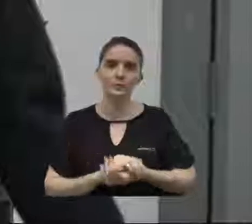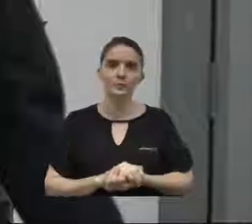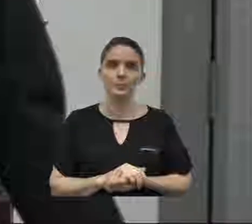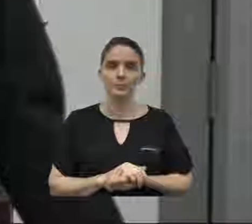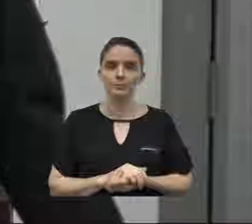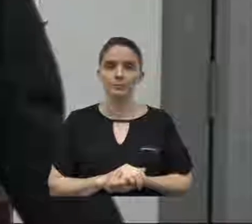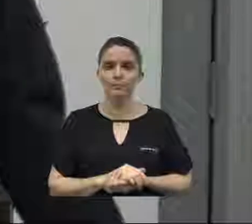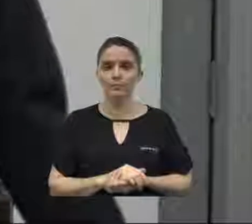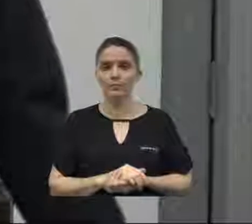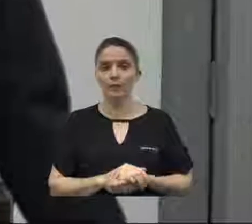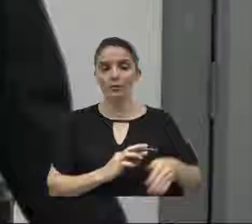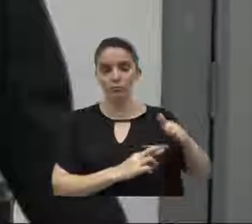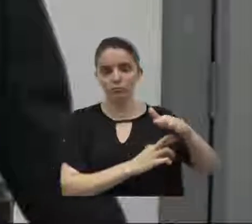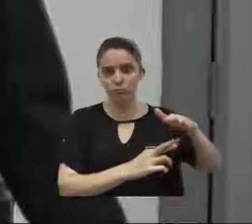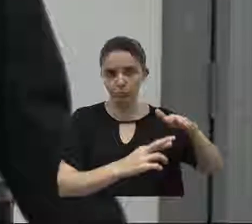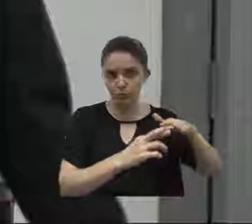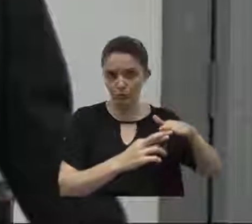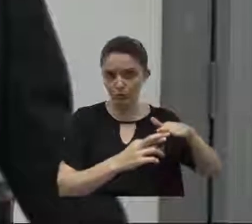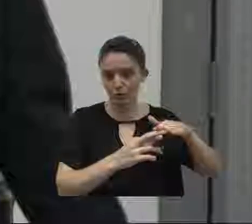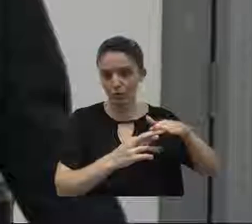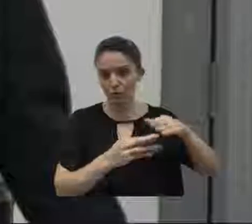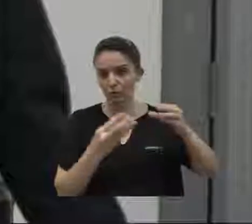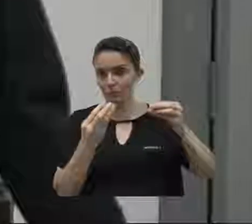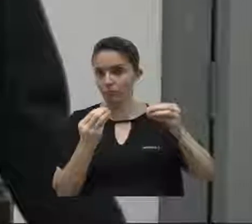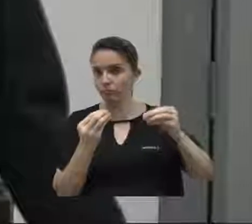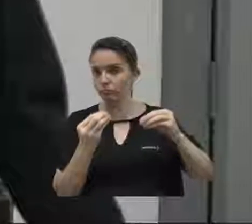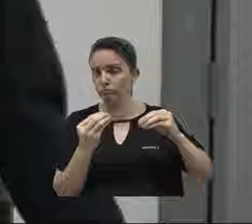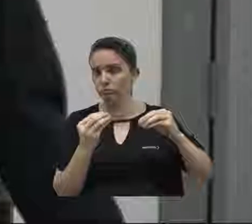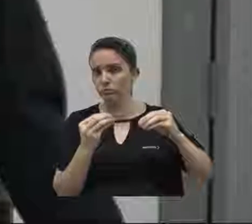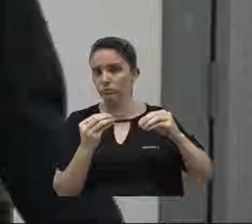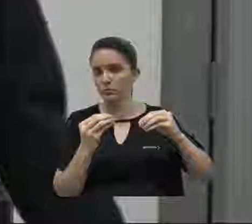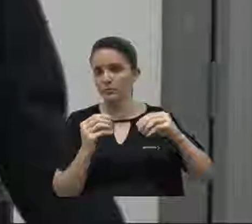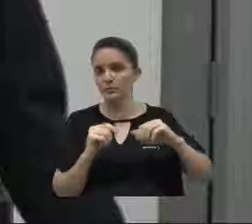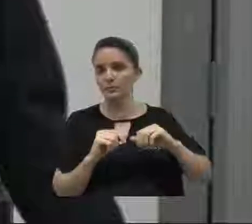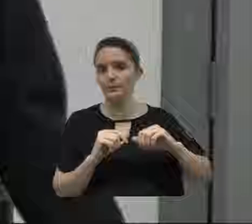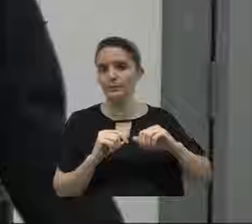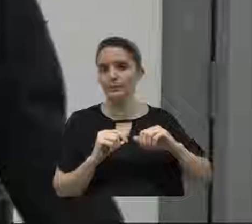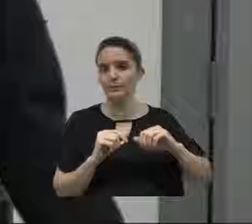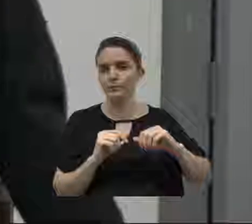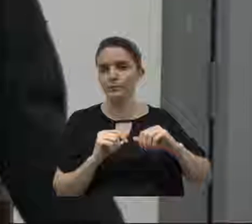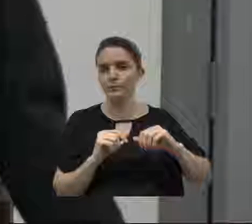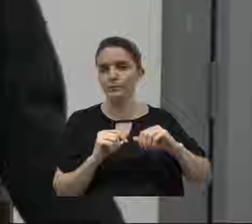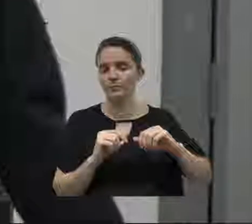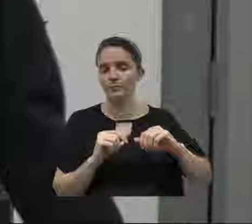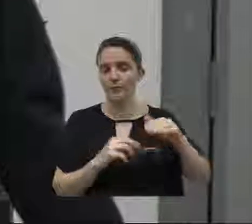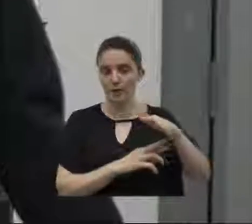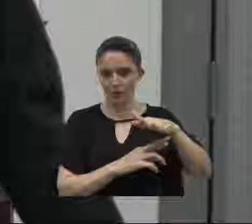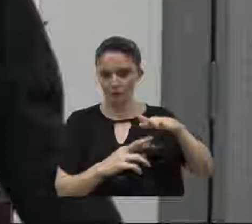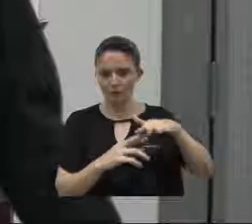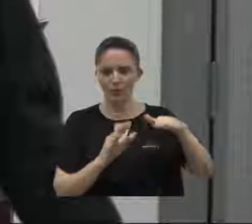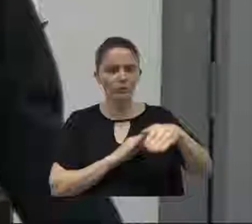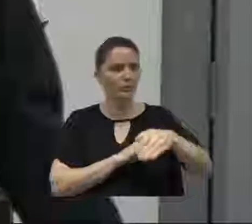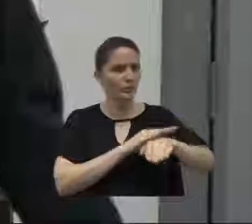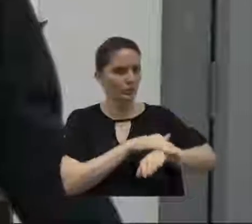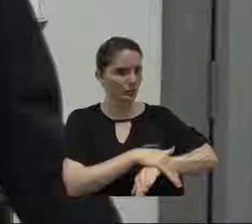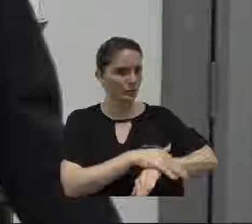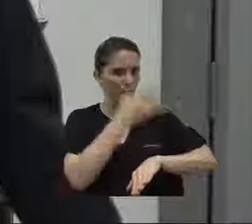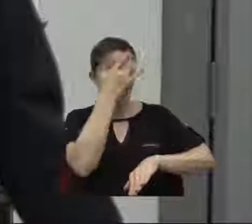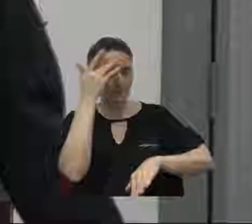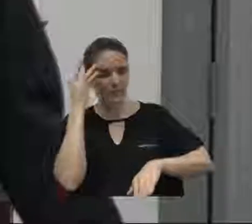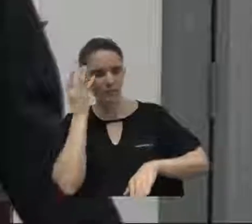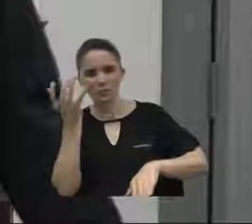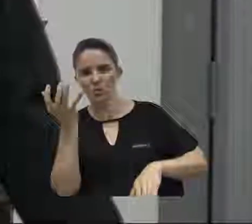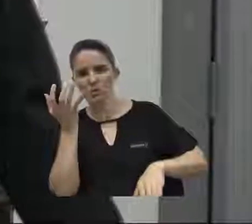o movimento naquele local, ele é um movimento já meio que planejado, meio que programado. A pessoa mal